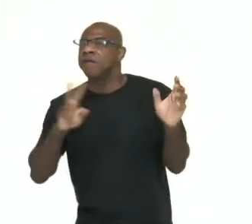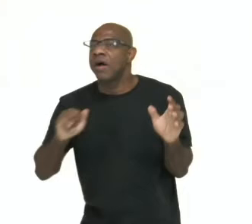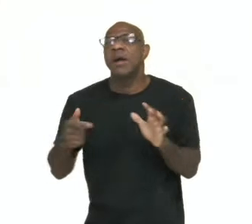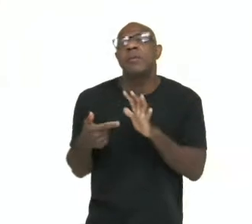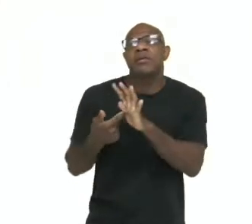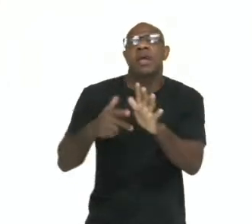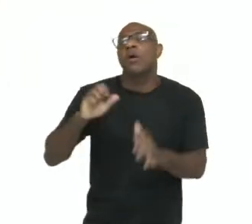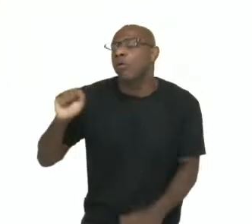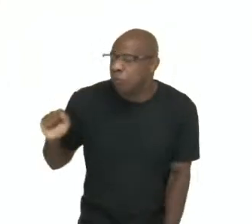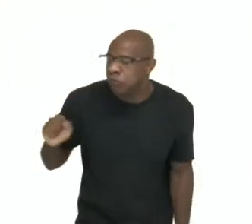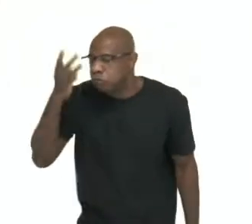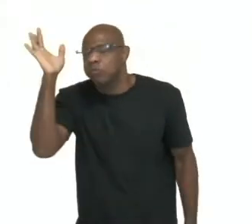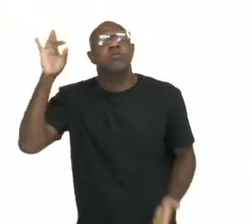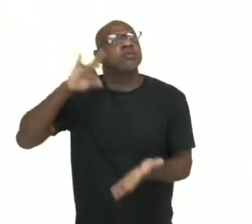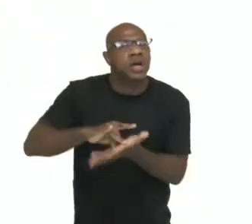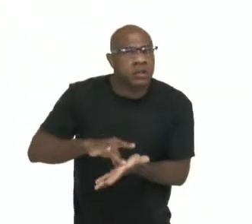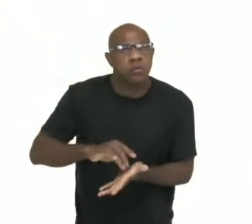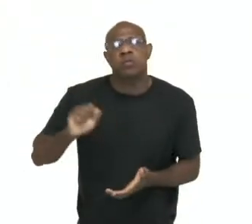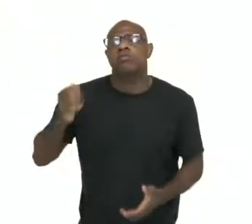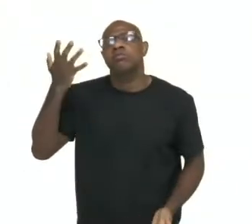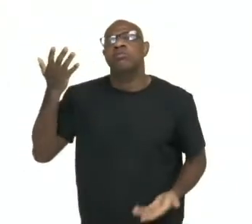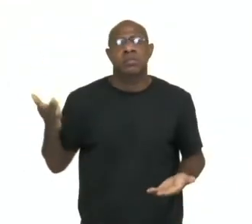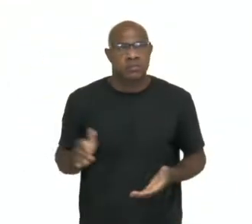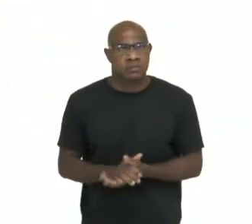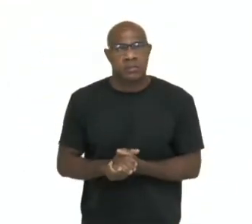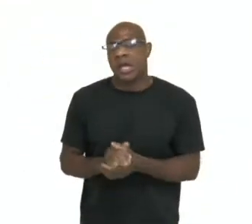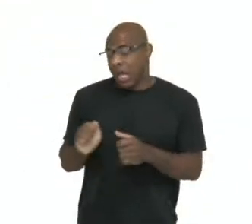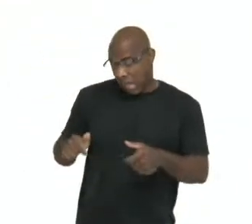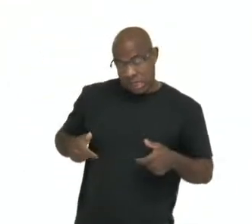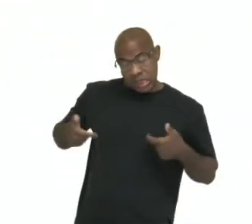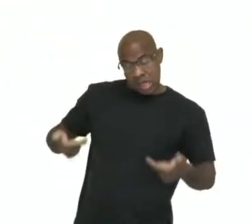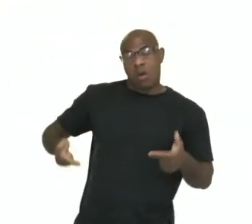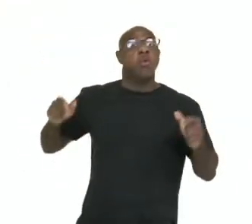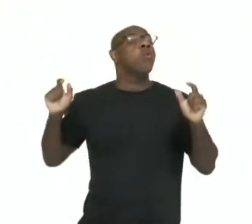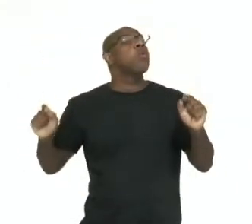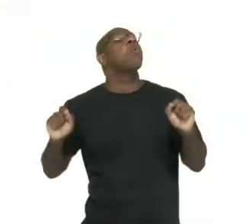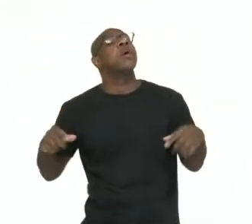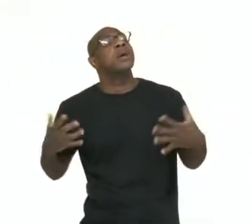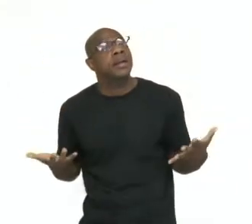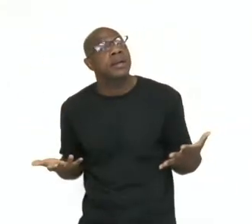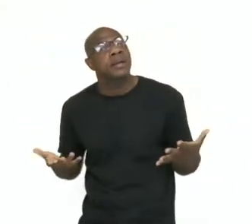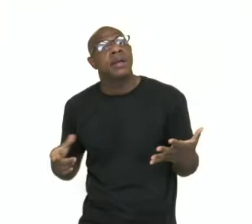o fato, o que está acontecendo. As ações dramáticas são conhecidas